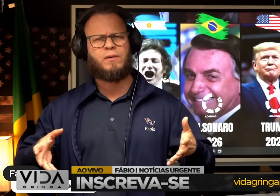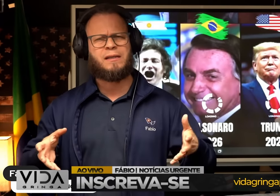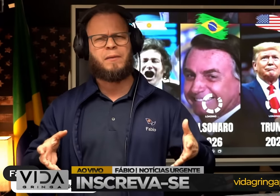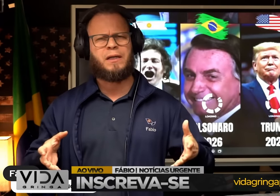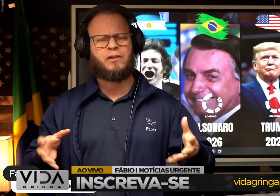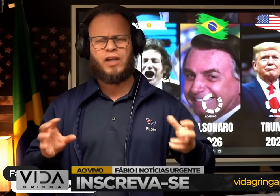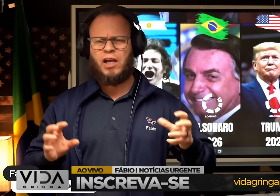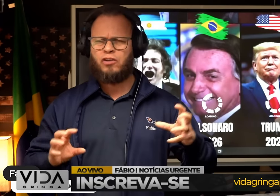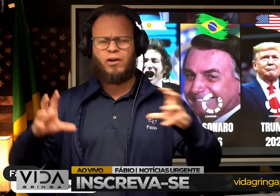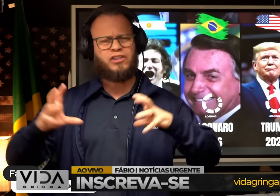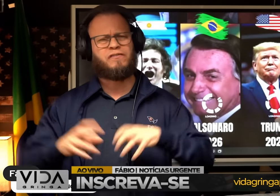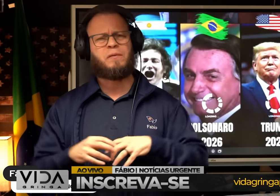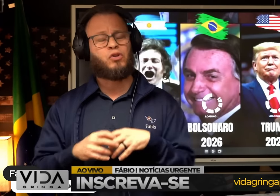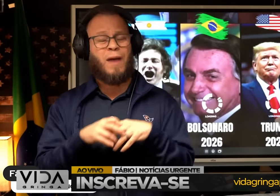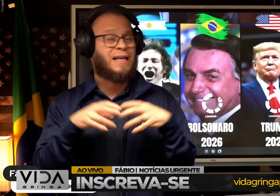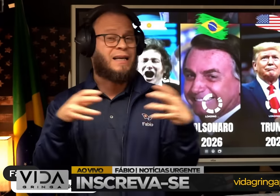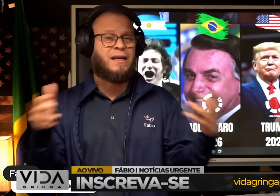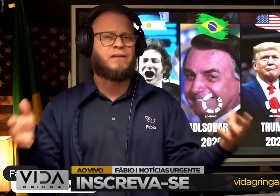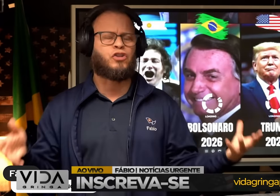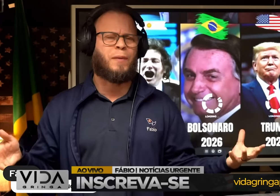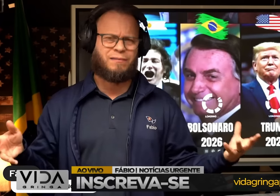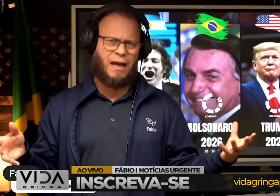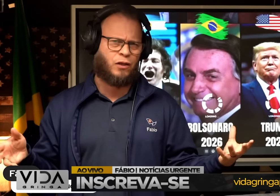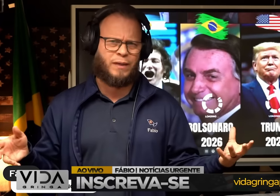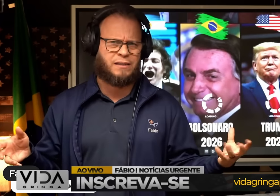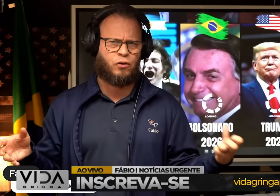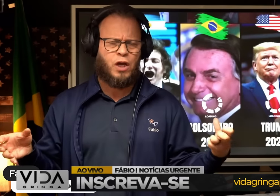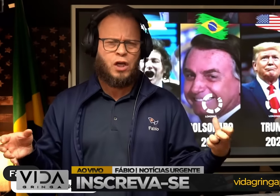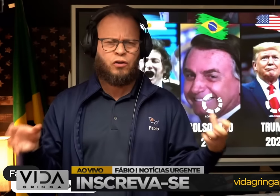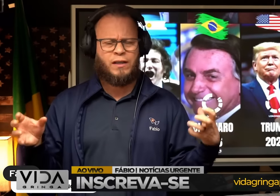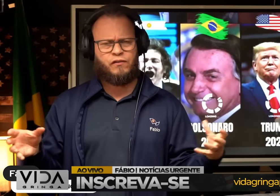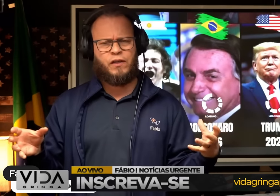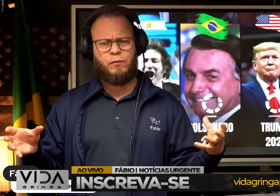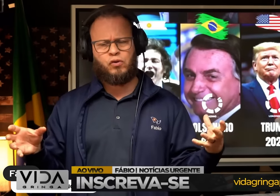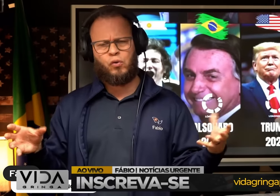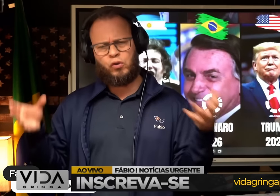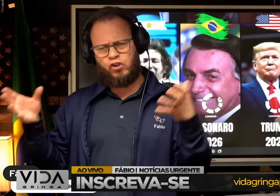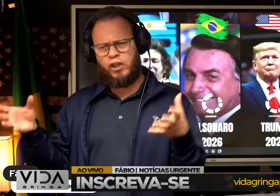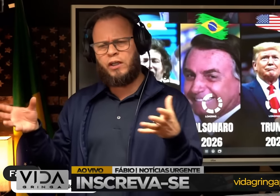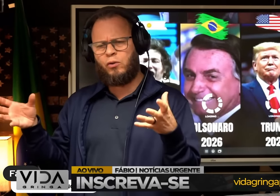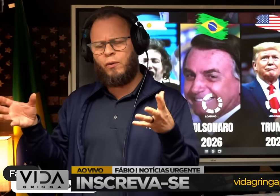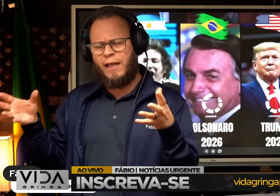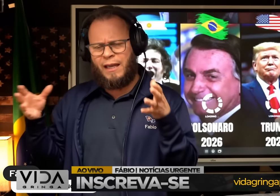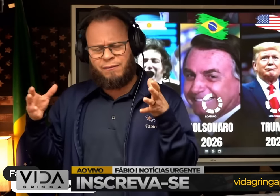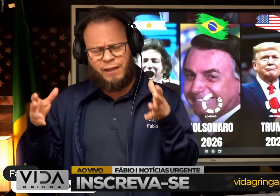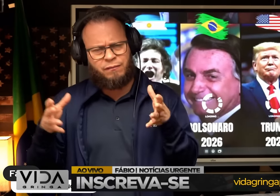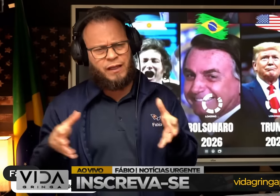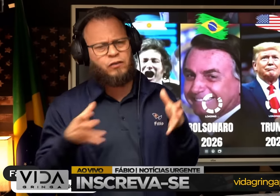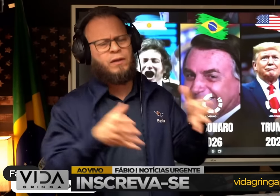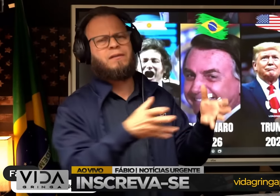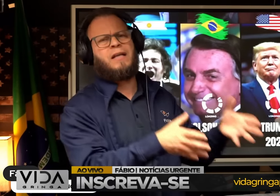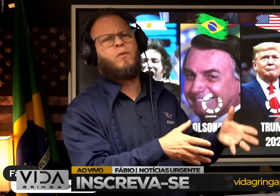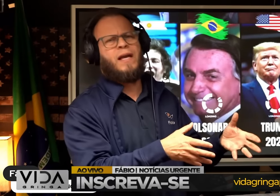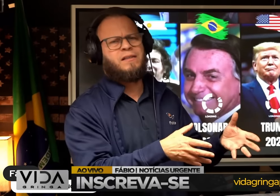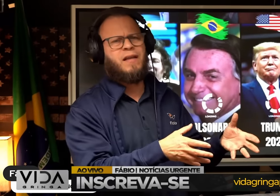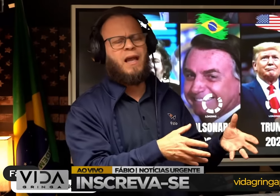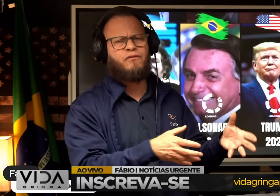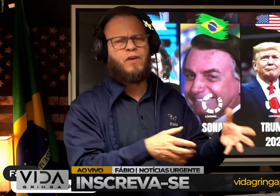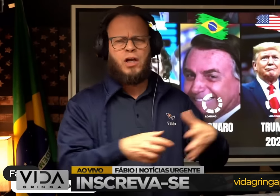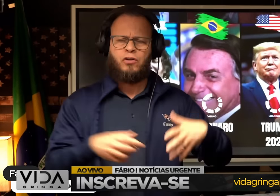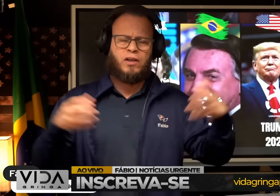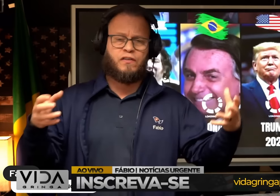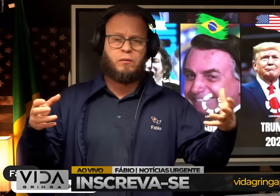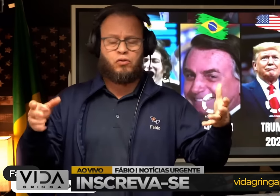essas 2 semanas, nós tivemos uma grande batalha no Brasil. Nós vimos o Dino tentando entrar no